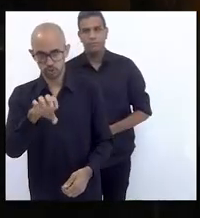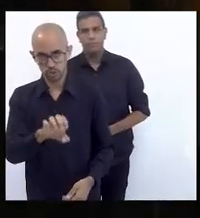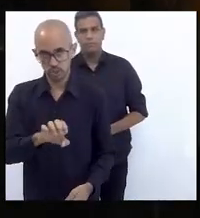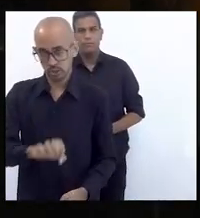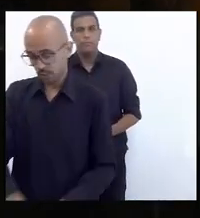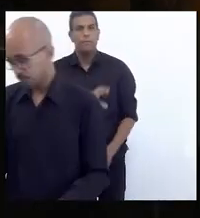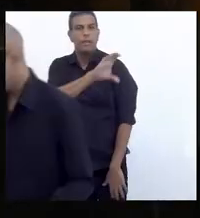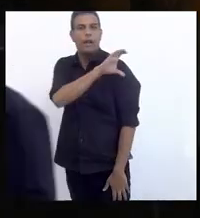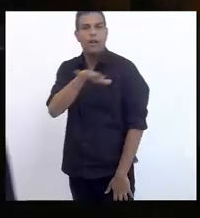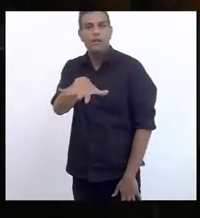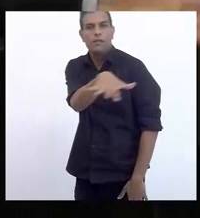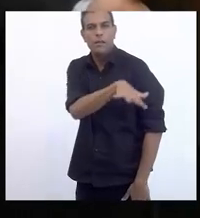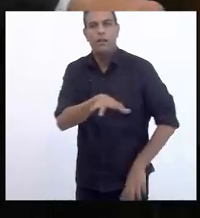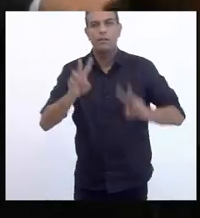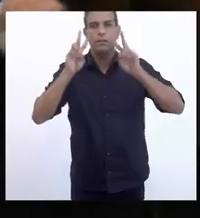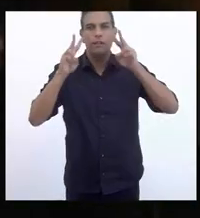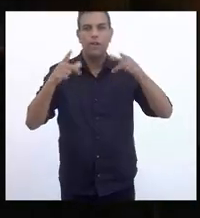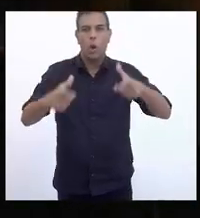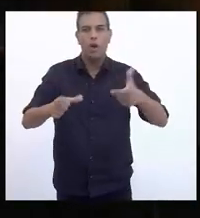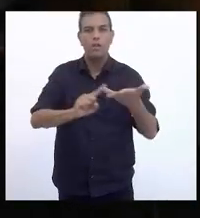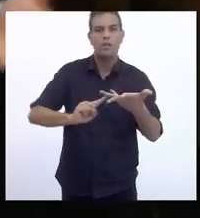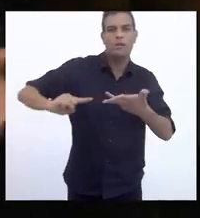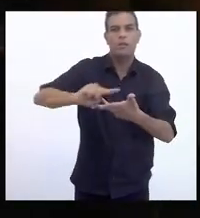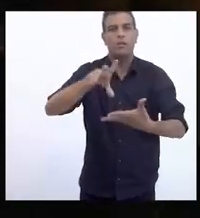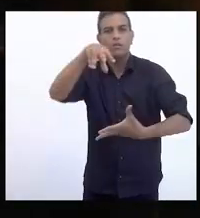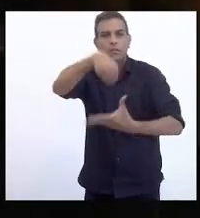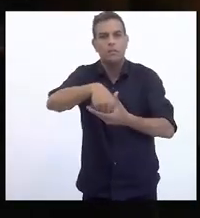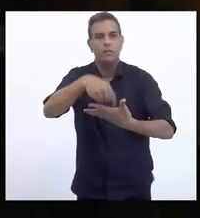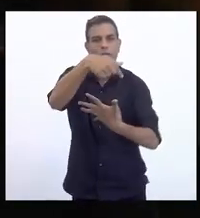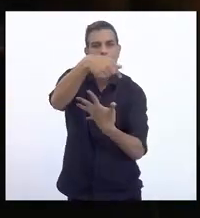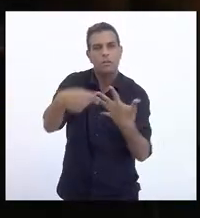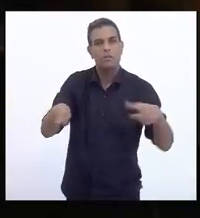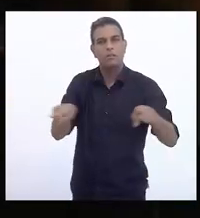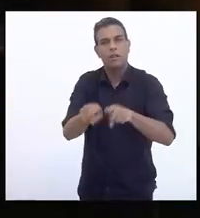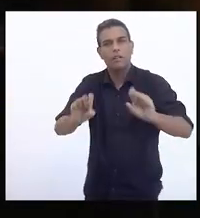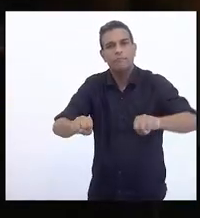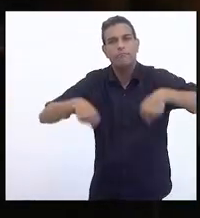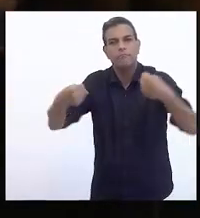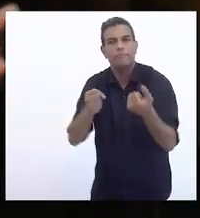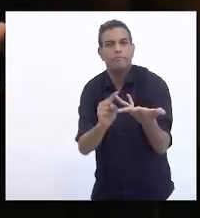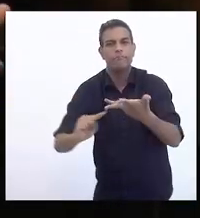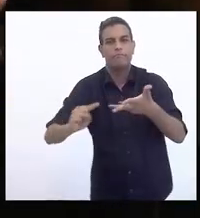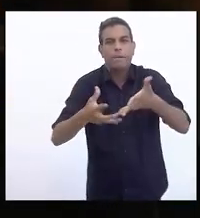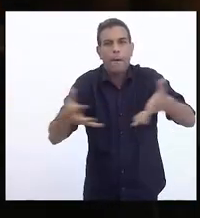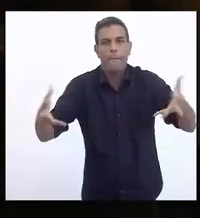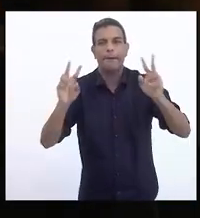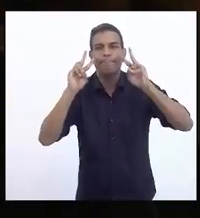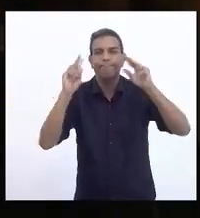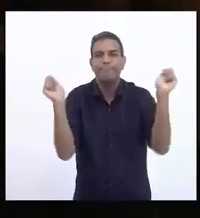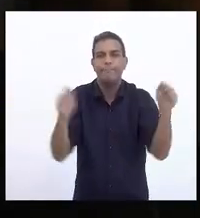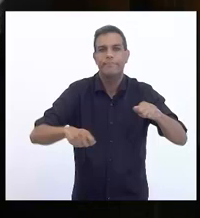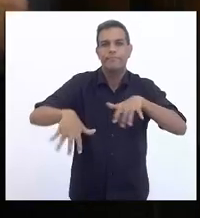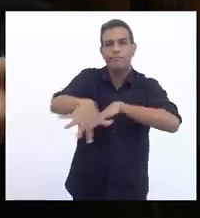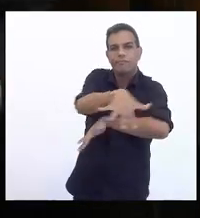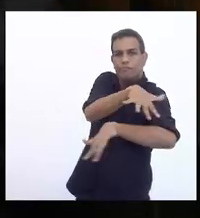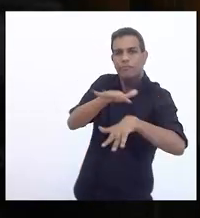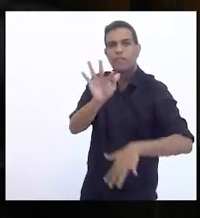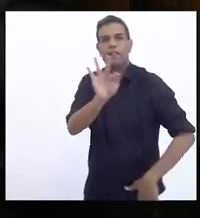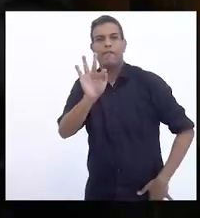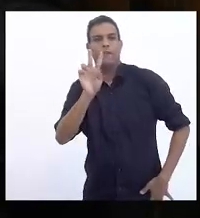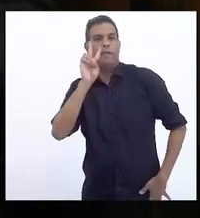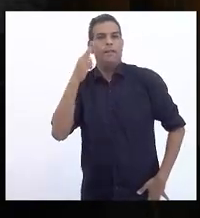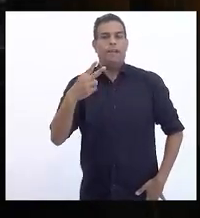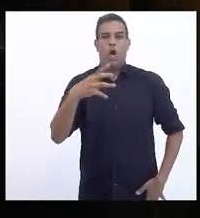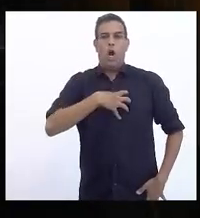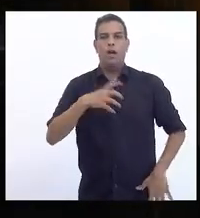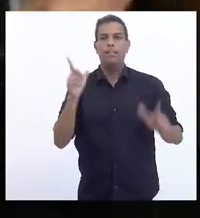que era o campus da Universidade Federal da Paraíba em Campina Grande, se consolidou, amadureceu e se emancipou. e virou a Universidade Federal de Campina